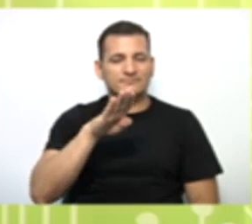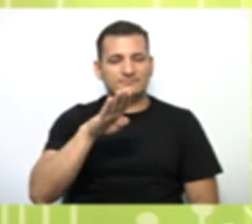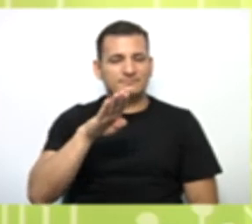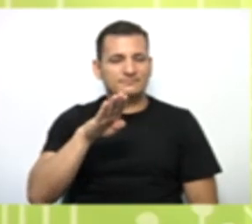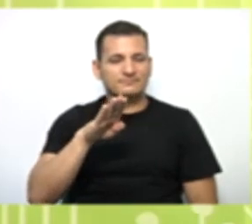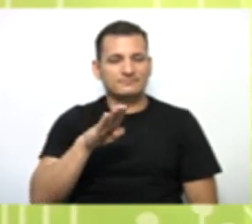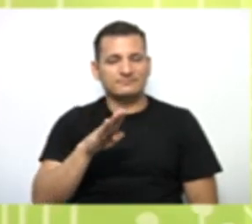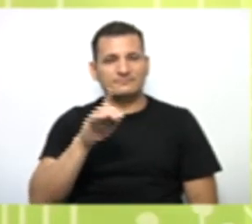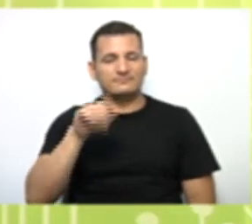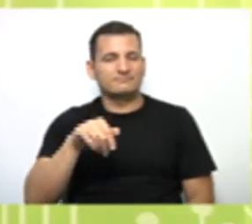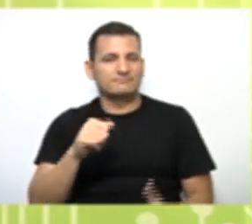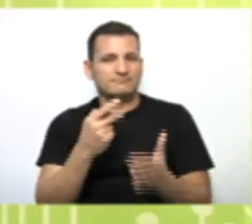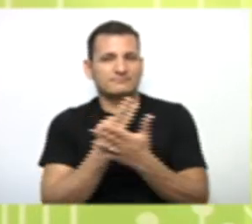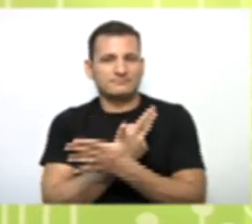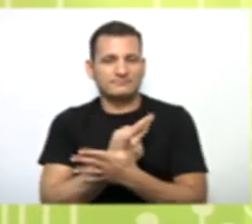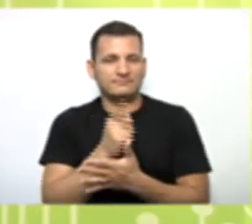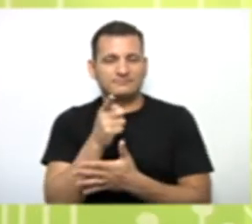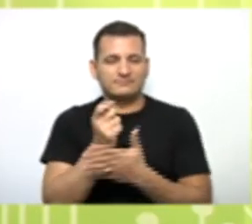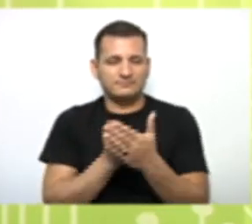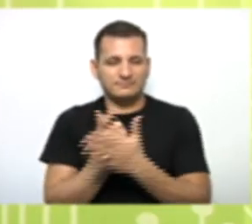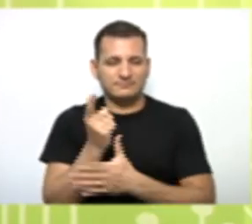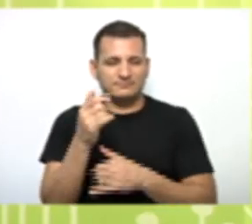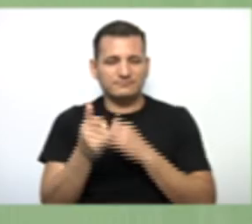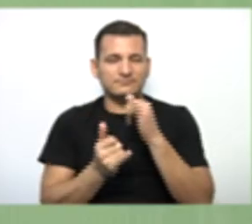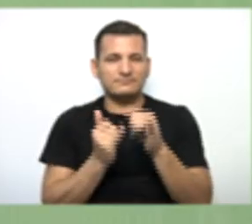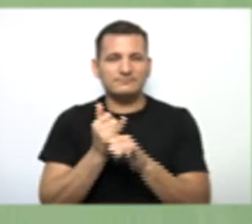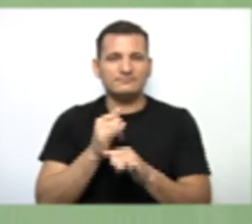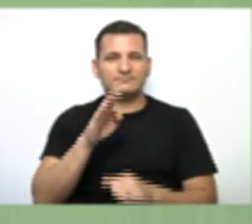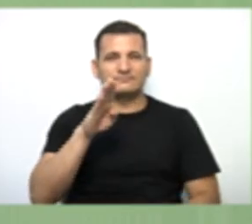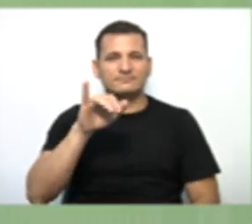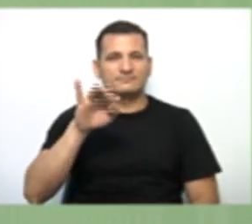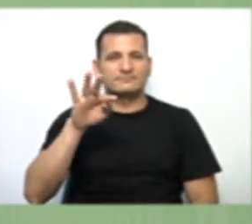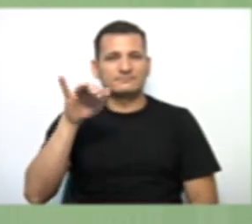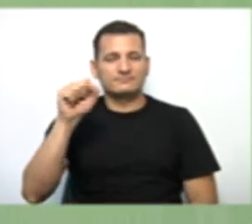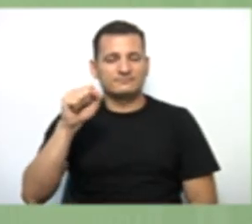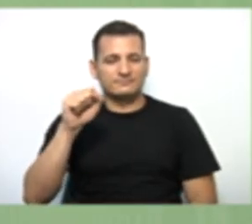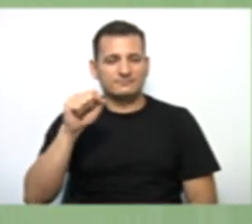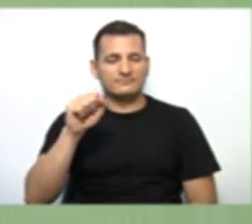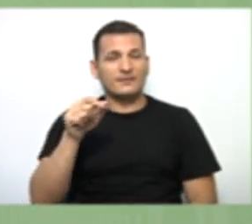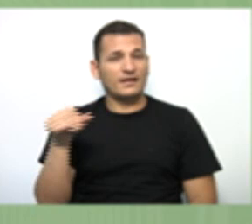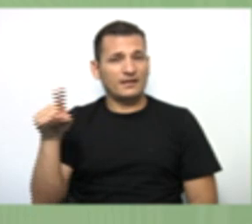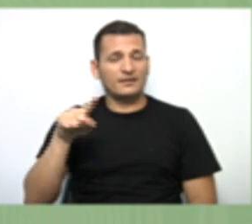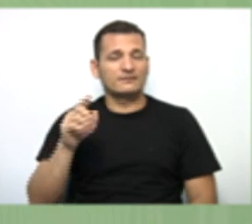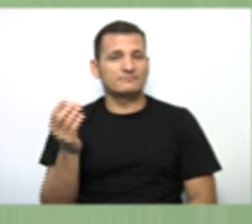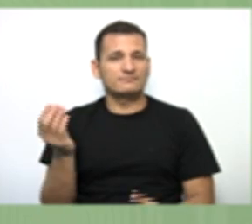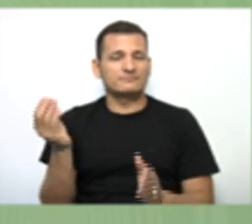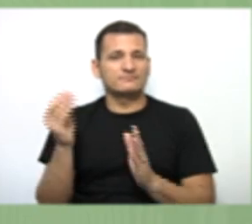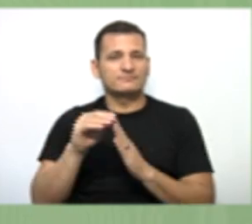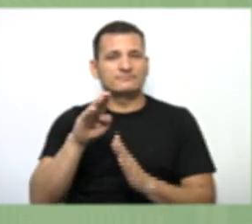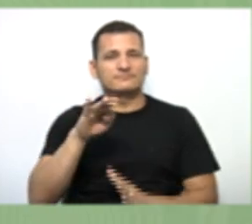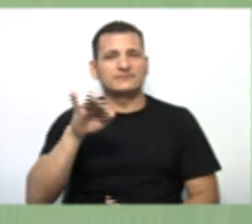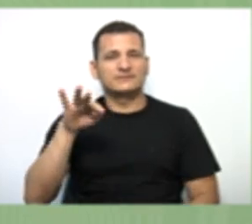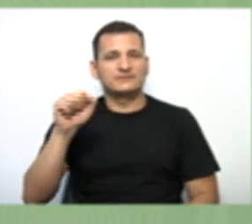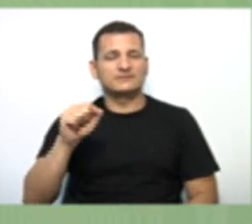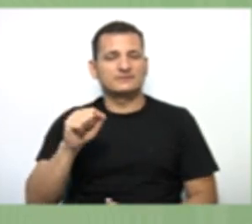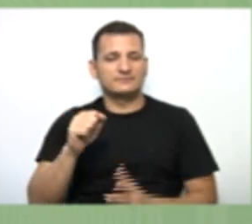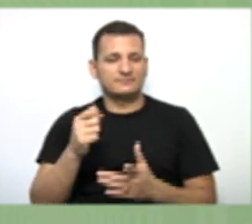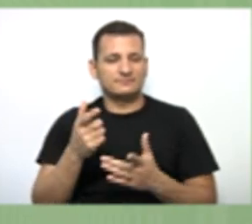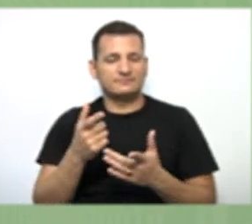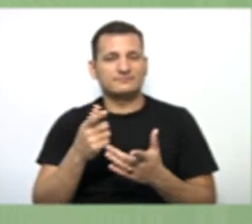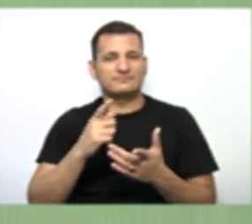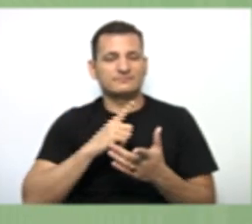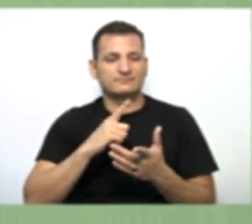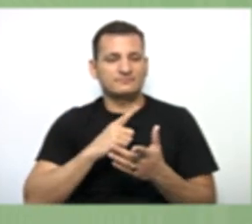É justamente o que está acontecendo. Você comprou em bits. Eles botam em bits para ficar grande, né? Estou